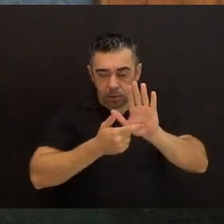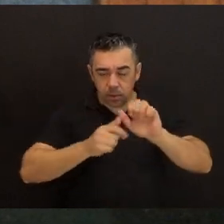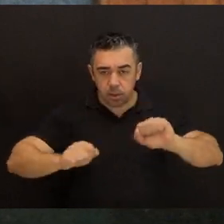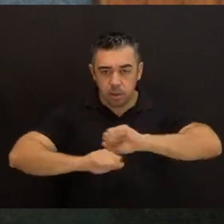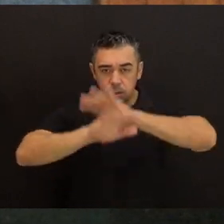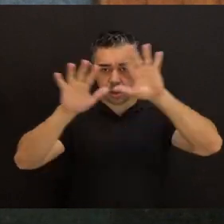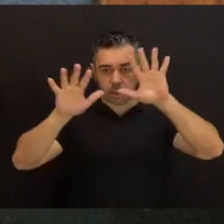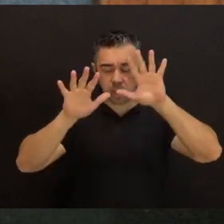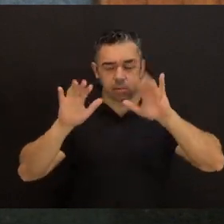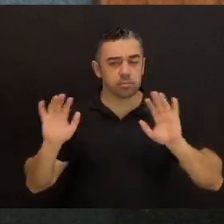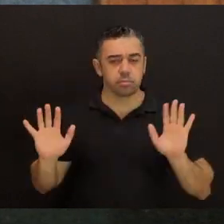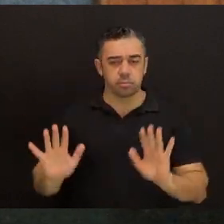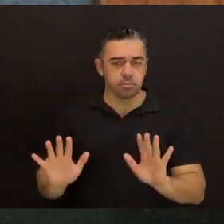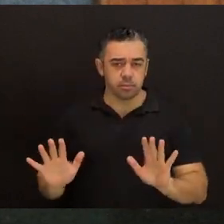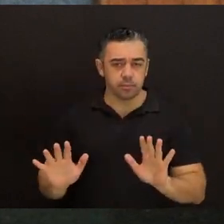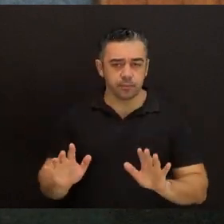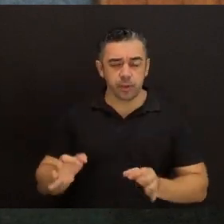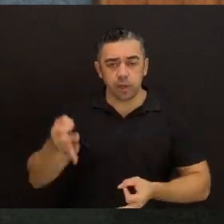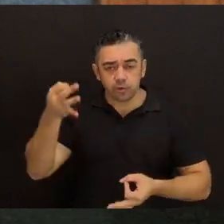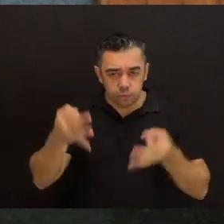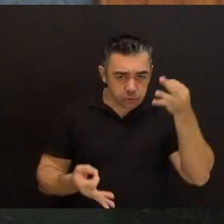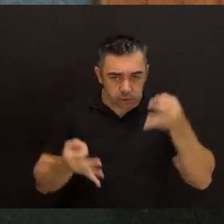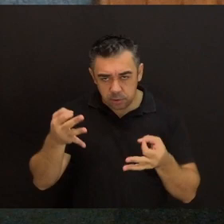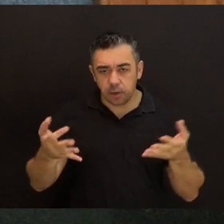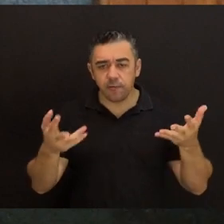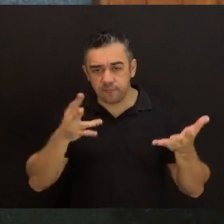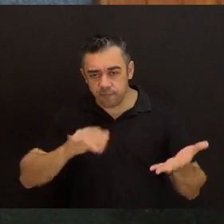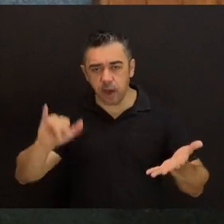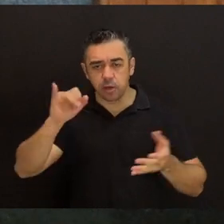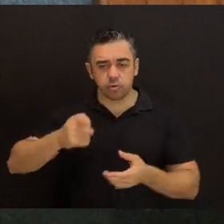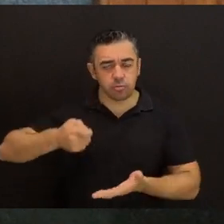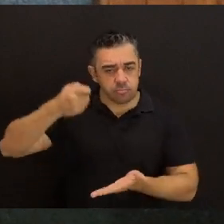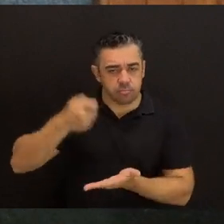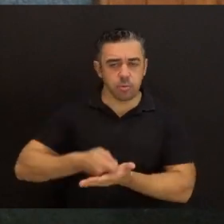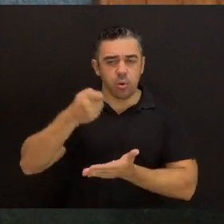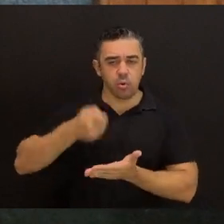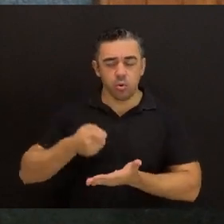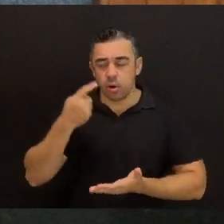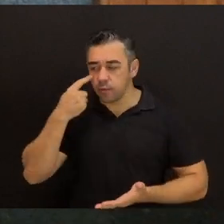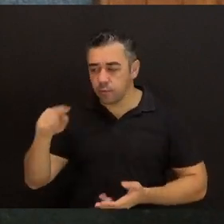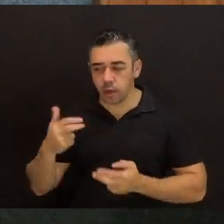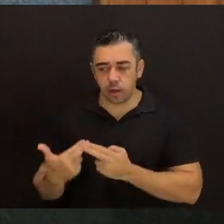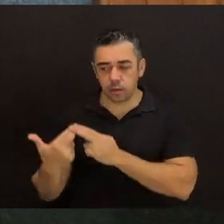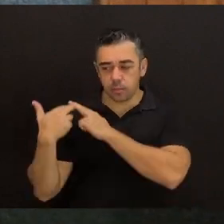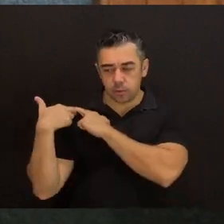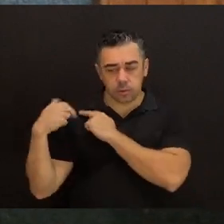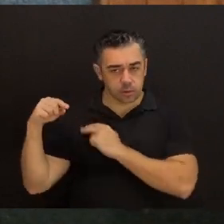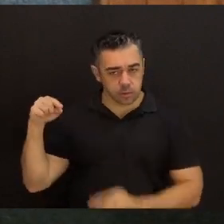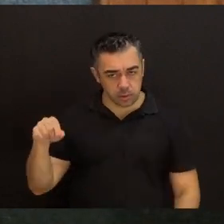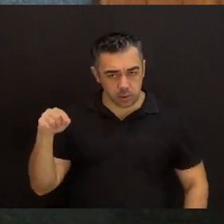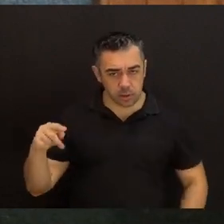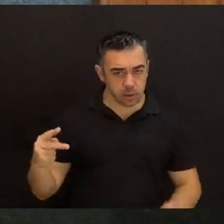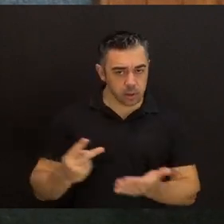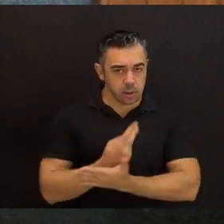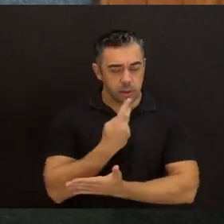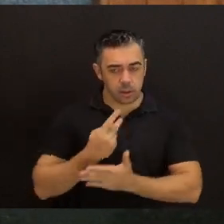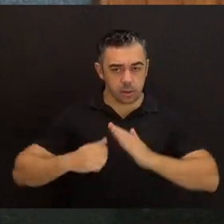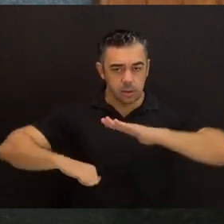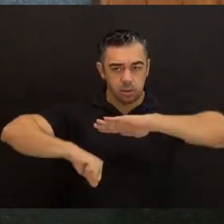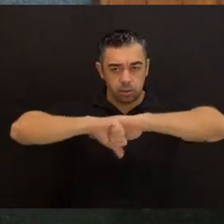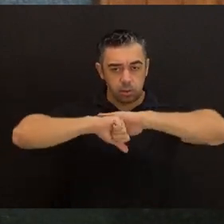faça o juízo de valor caberá Justiça julgar e dar a responsabilidade de vida aquele que agiu de forma criminosa